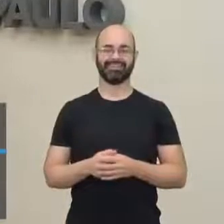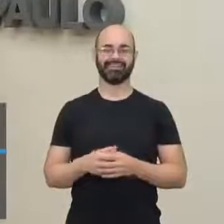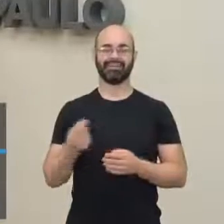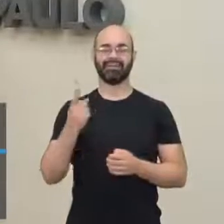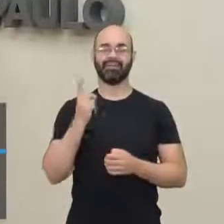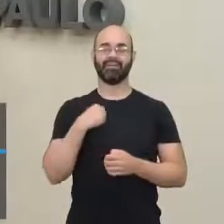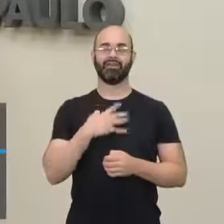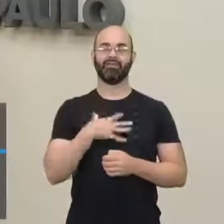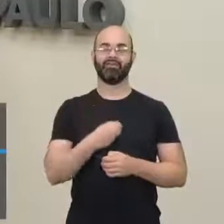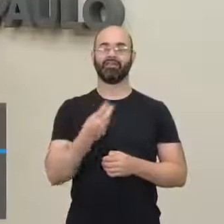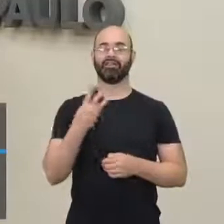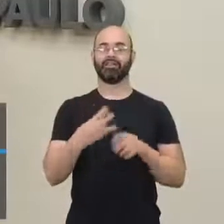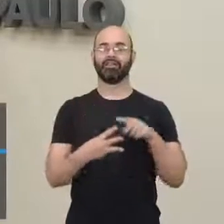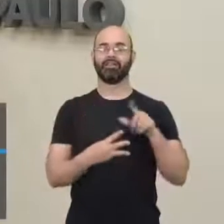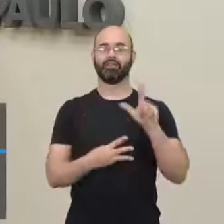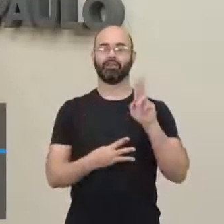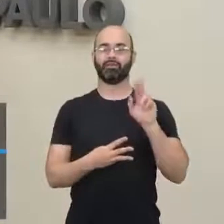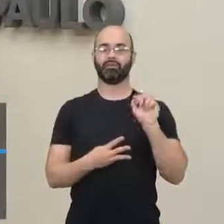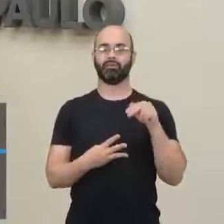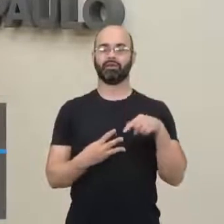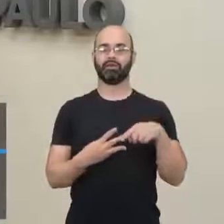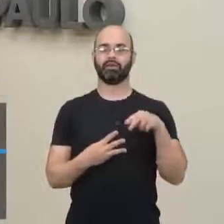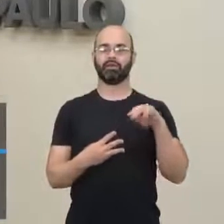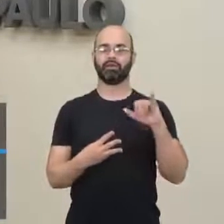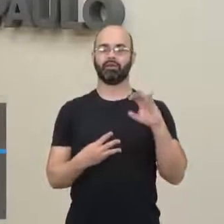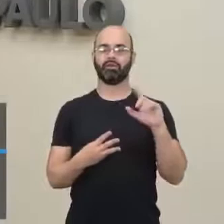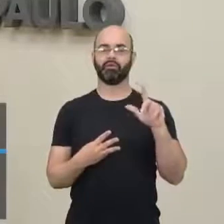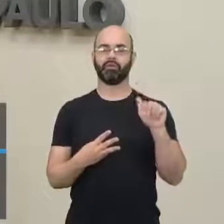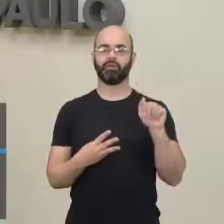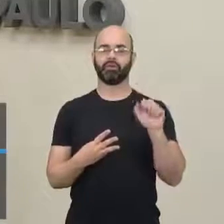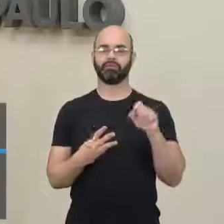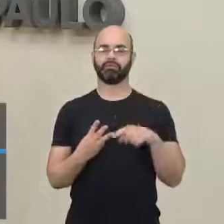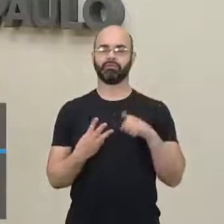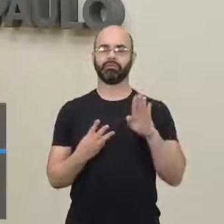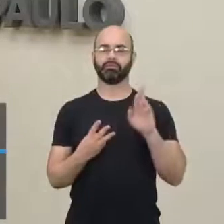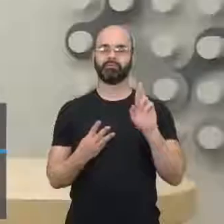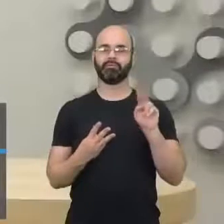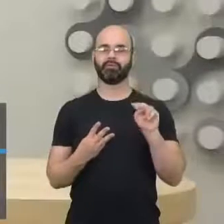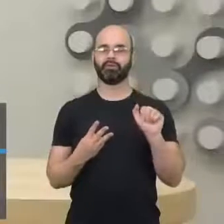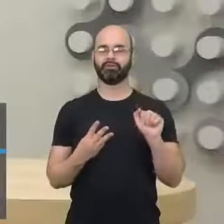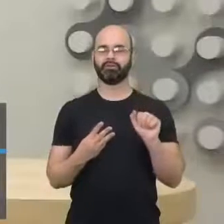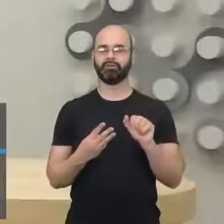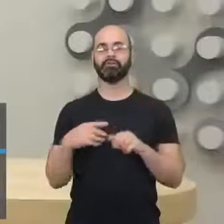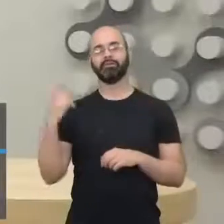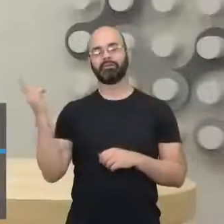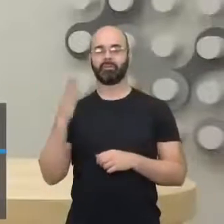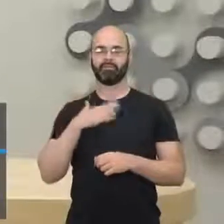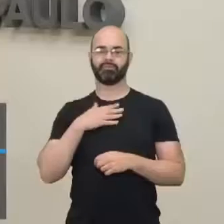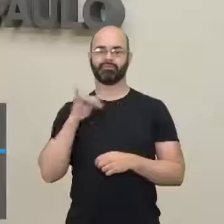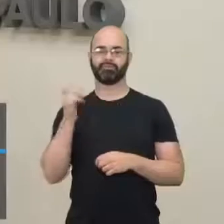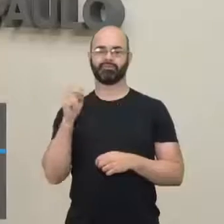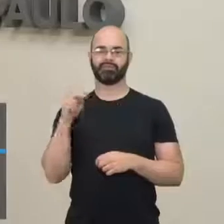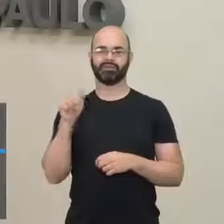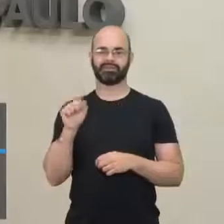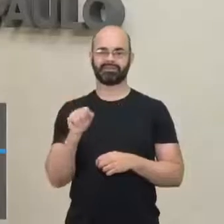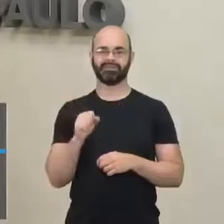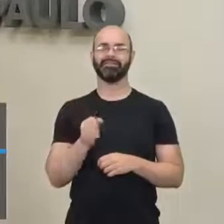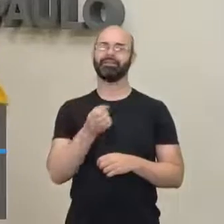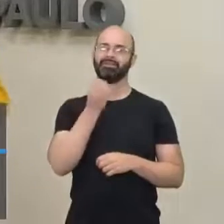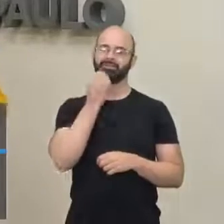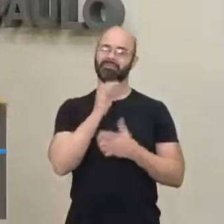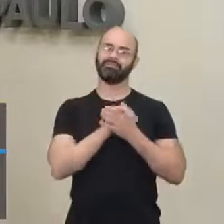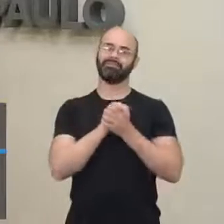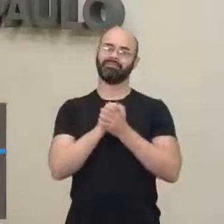3 filhos, né, o Luan, o Nicolas e a Bruna, né? O meu é o Jonas. É o Jonas aí, tá vendo? Então parabéns aí aos